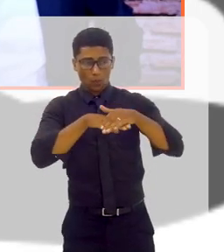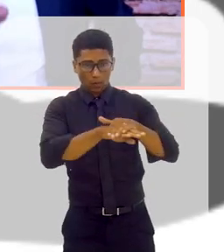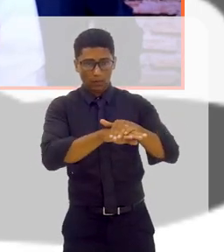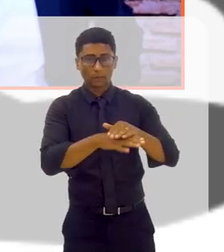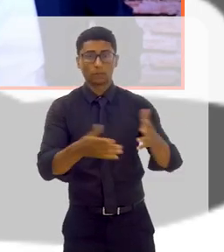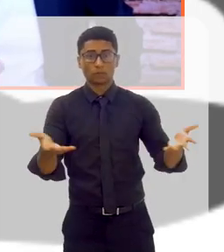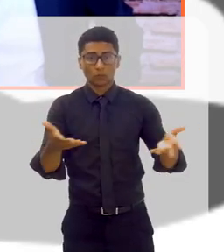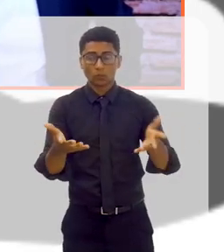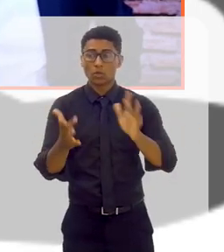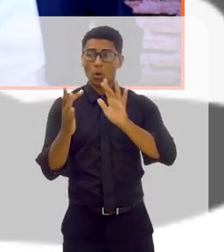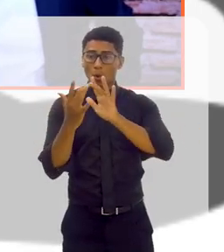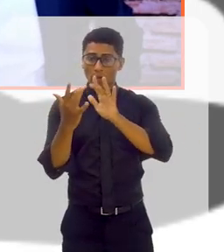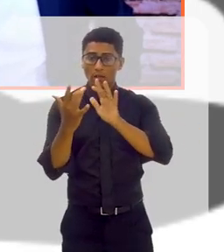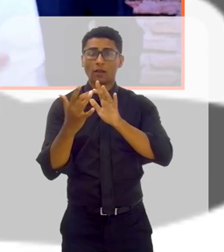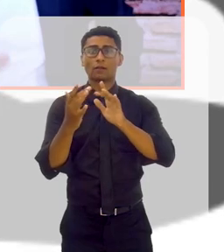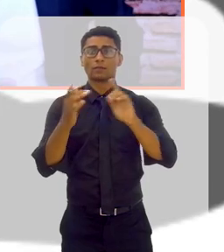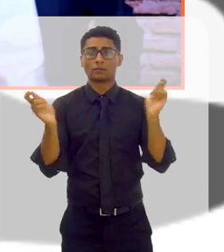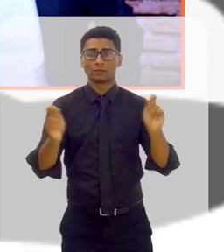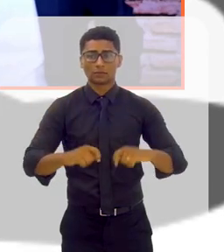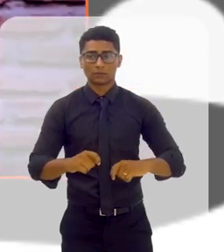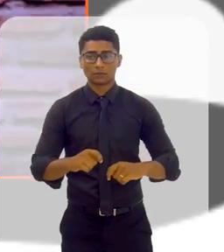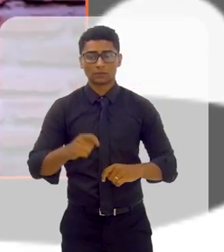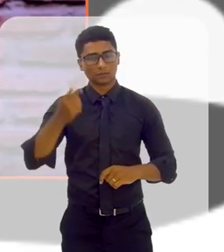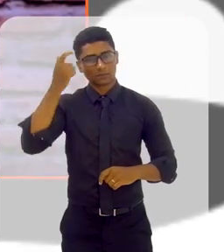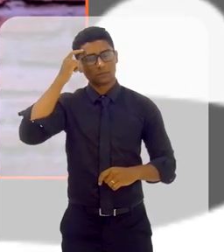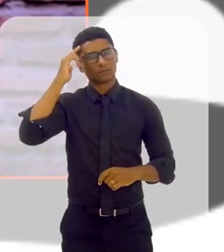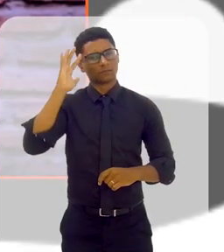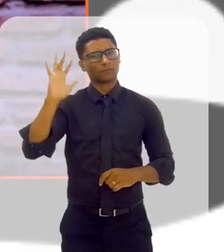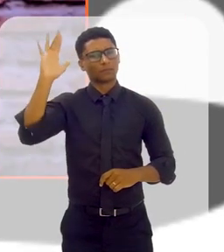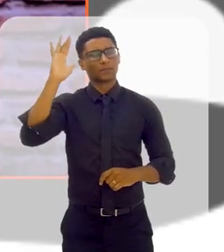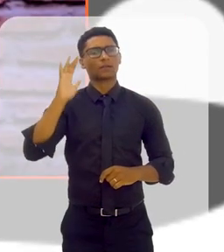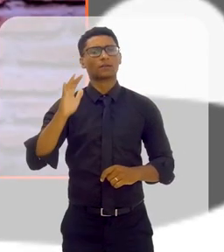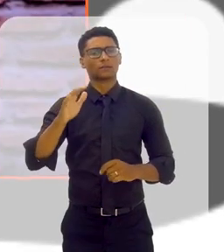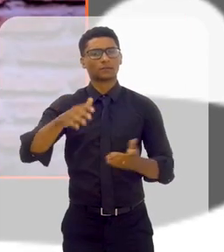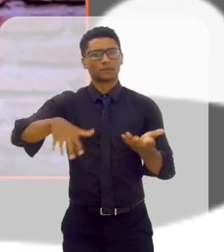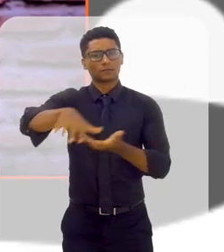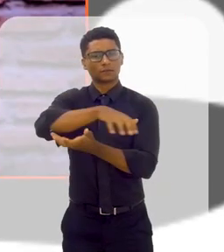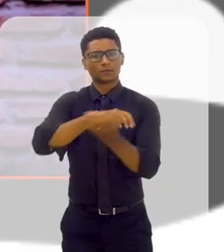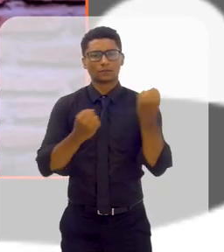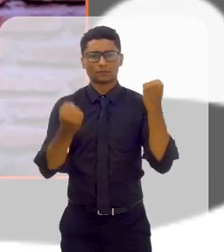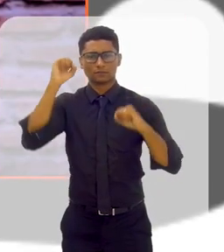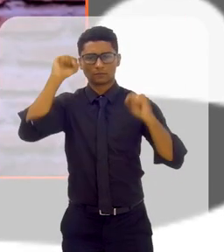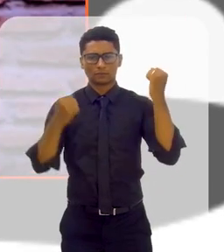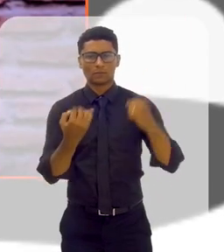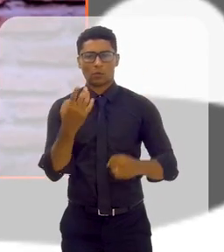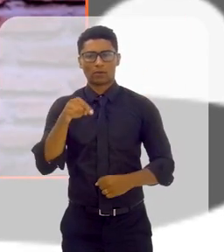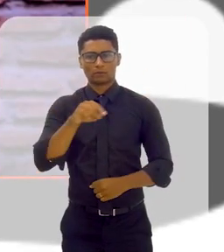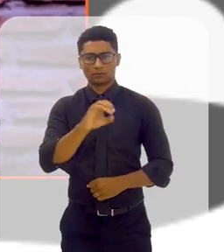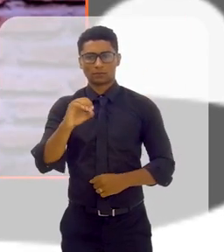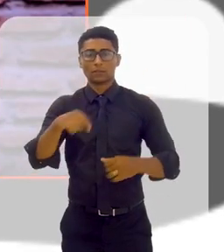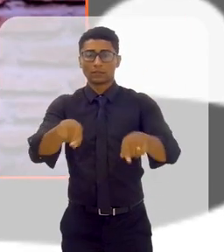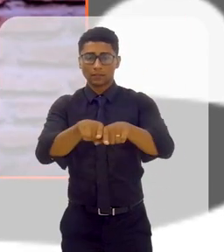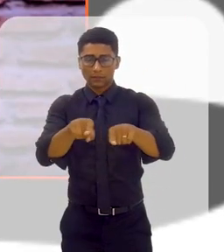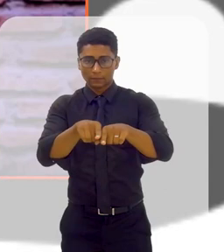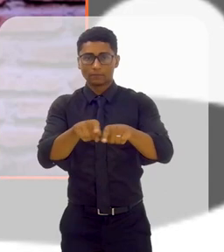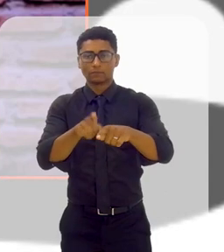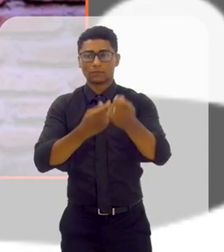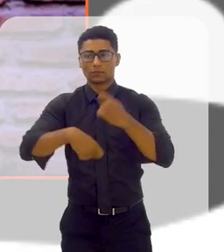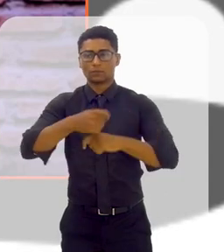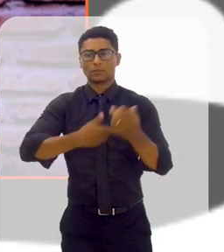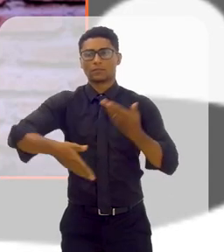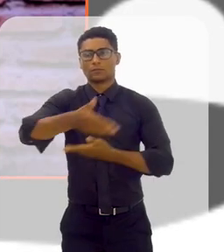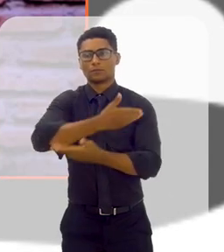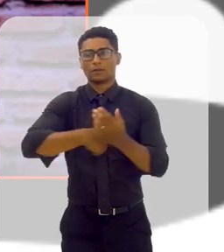você tem uma conectividade muito grande ou seja pensar em quarta revolução industrial e economia circular é